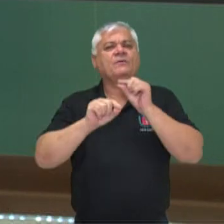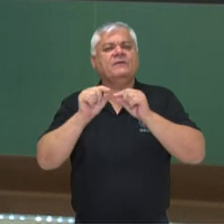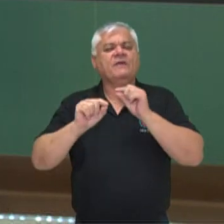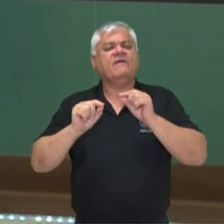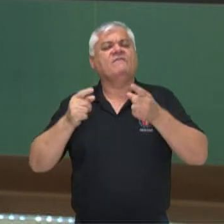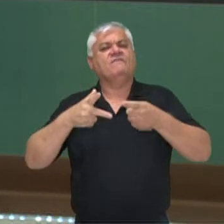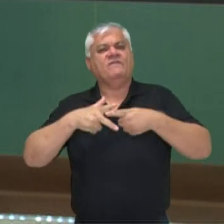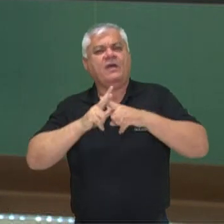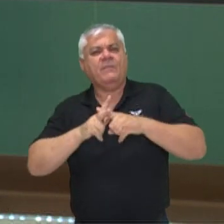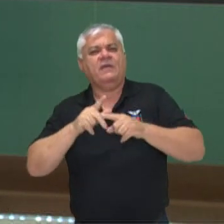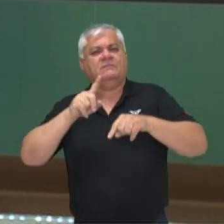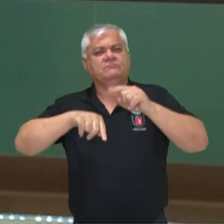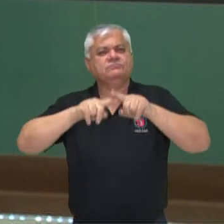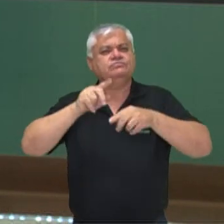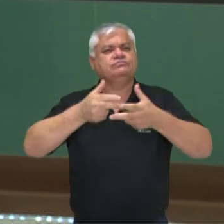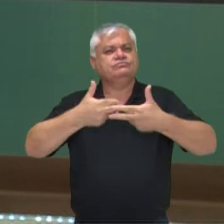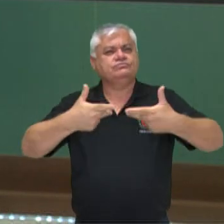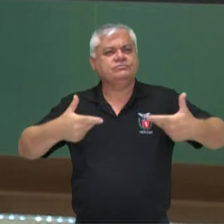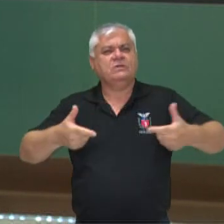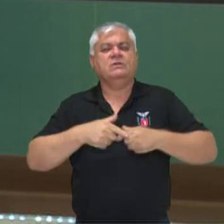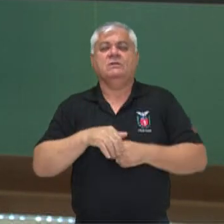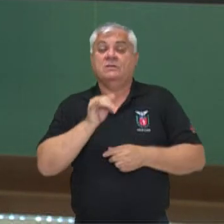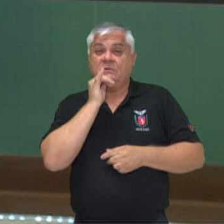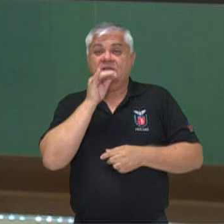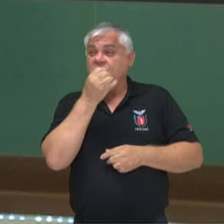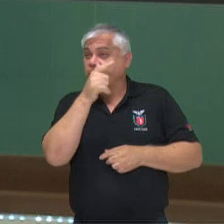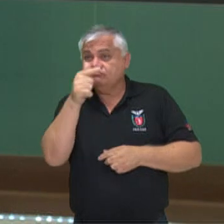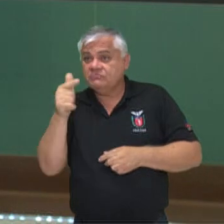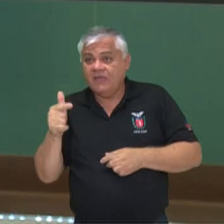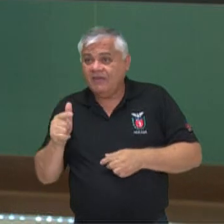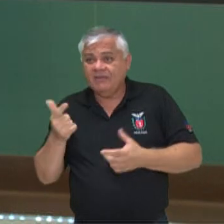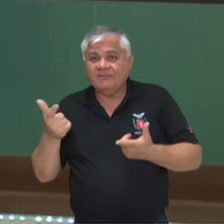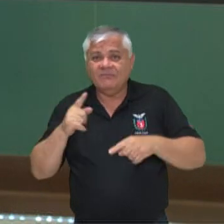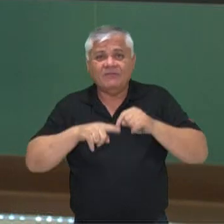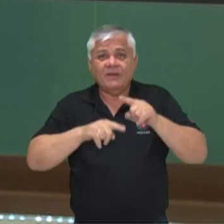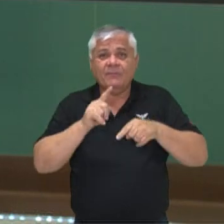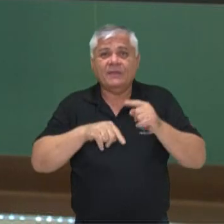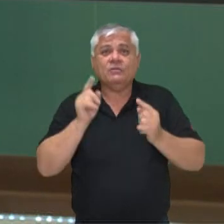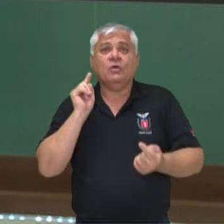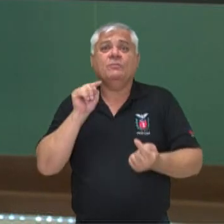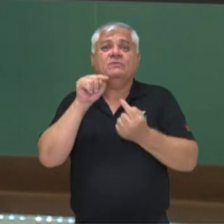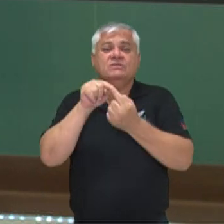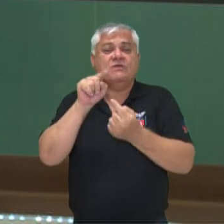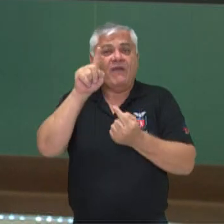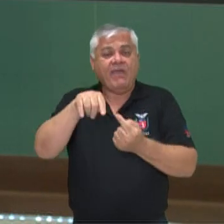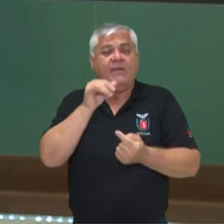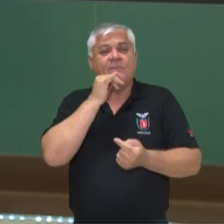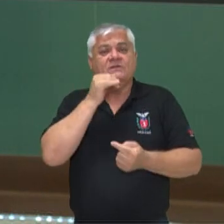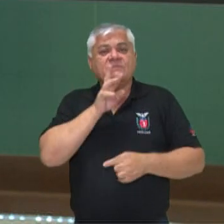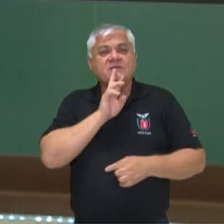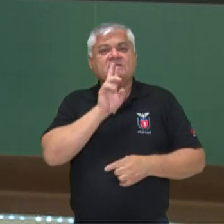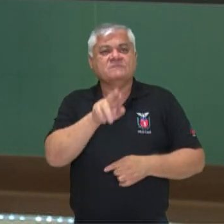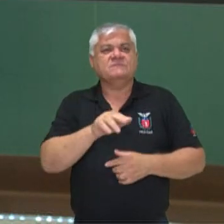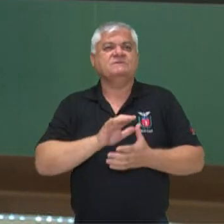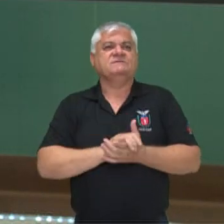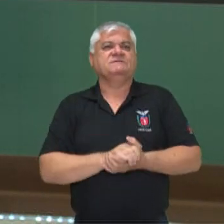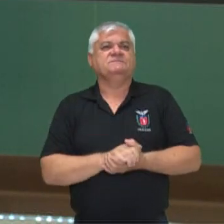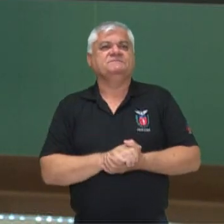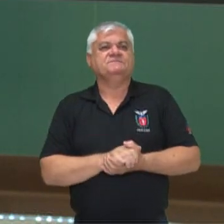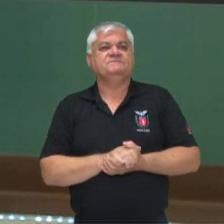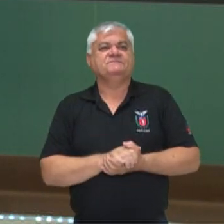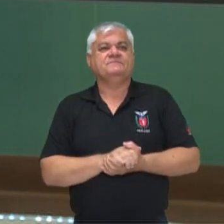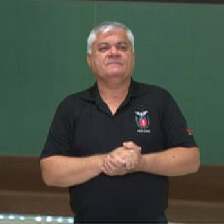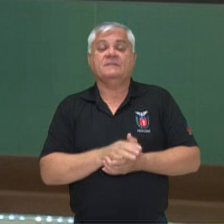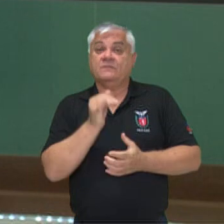das ferramentas sempre, tá? Se eu não tiver as ferramentas, eu não chego no meu objetivo, que é a solução da equação, tá bom?